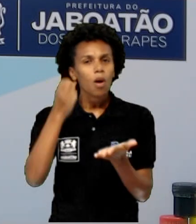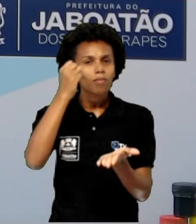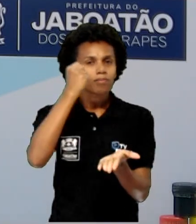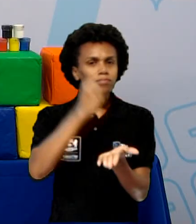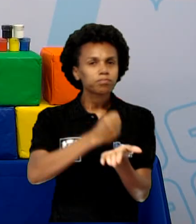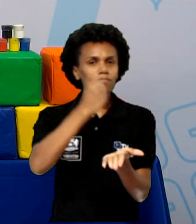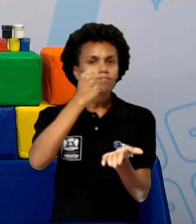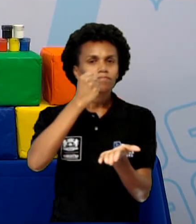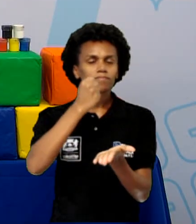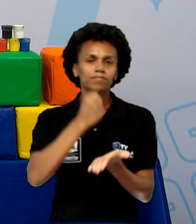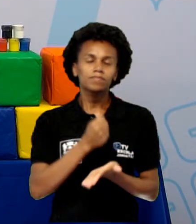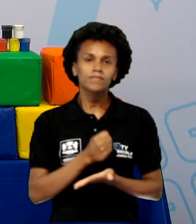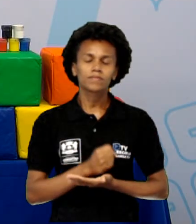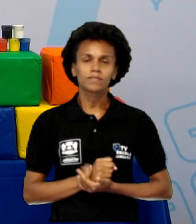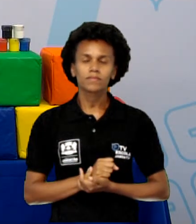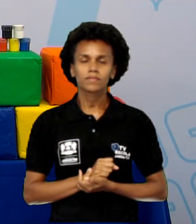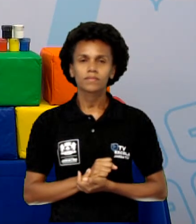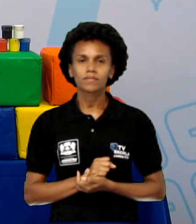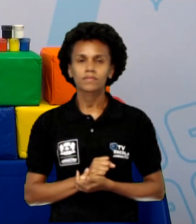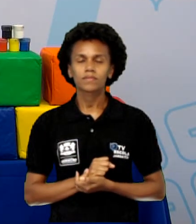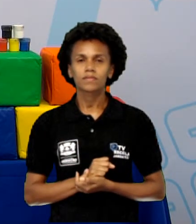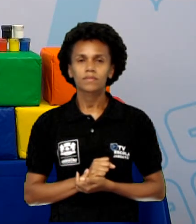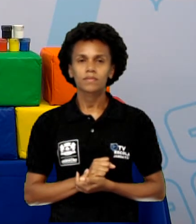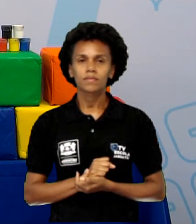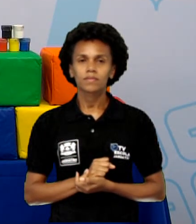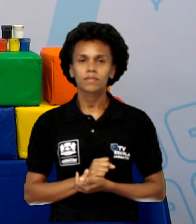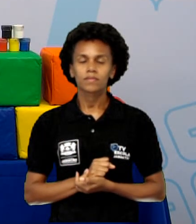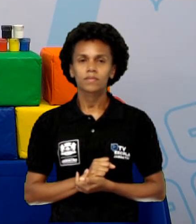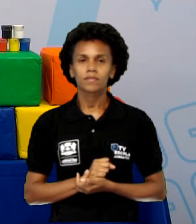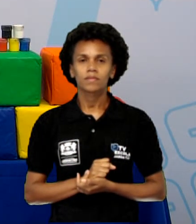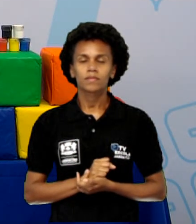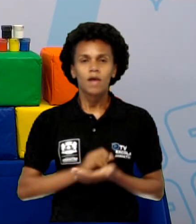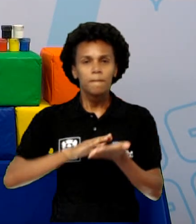folha. Aí eu vou apertar